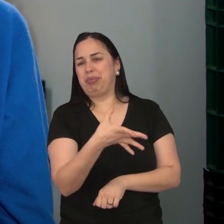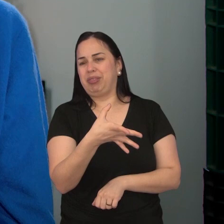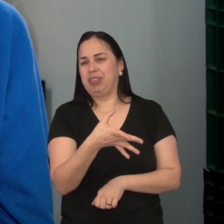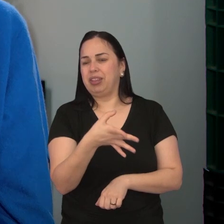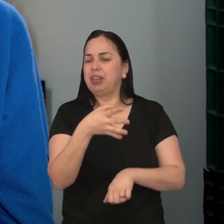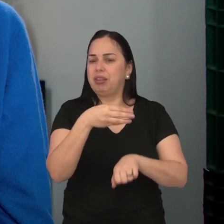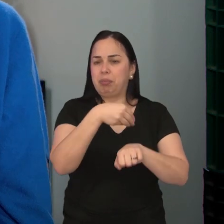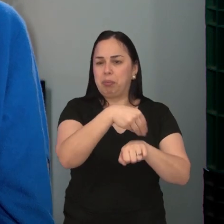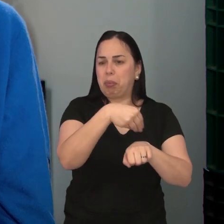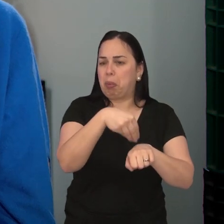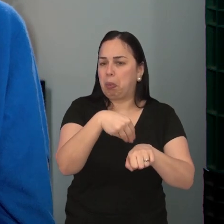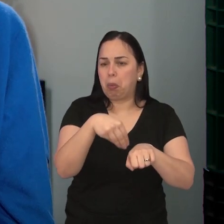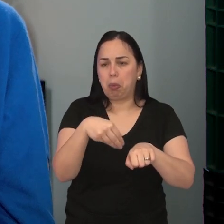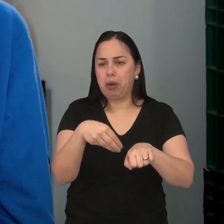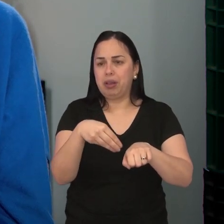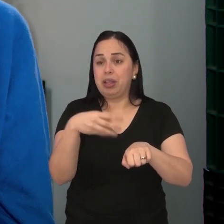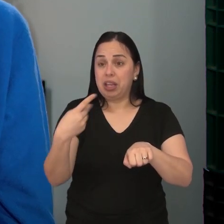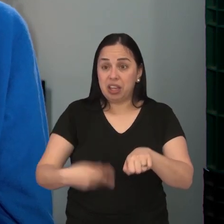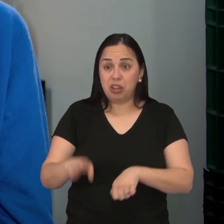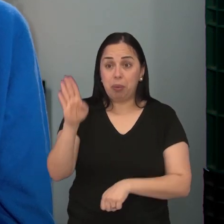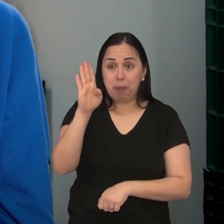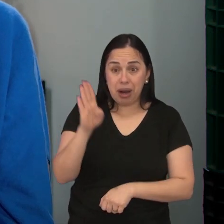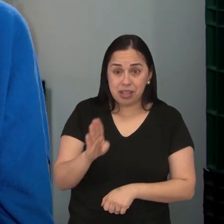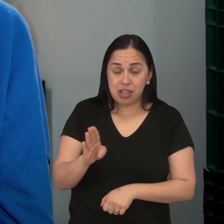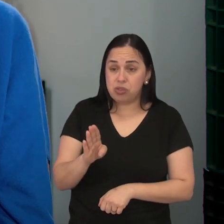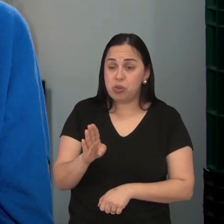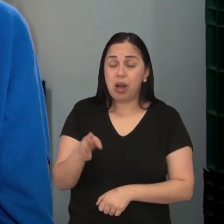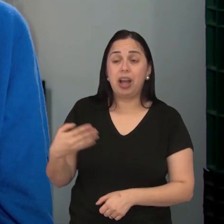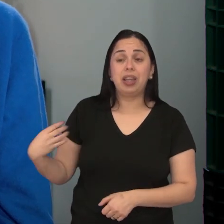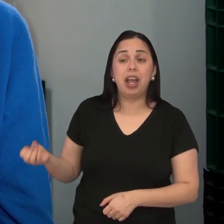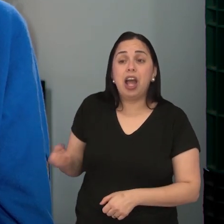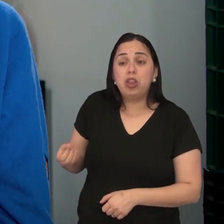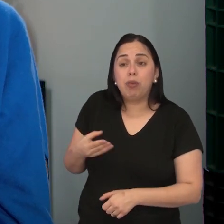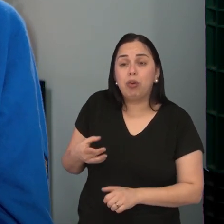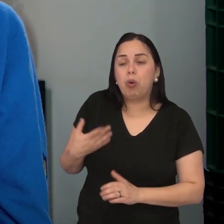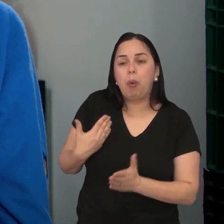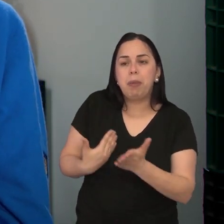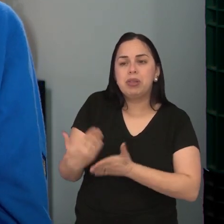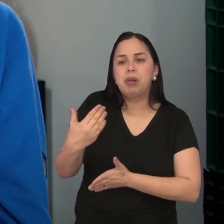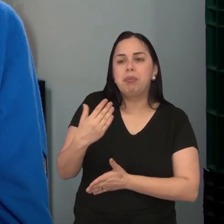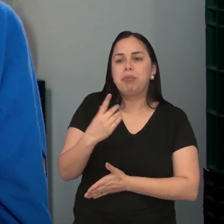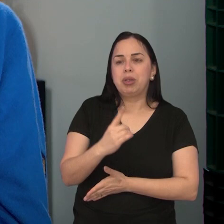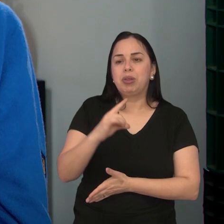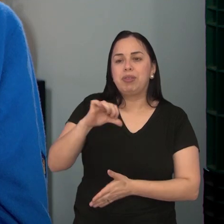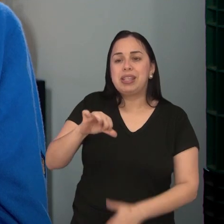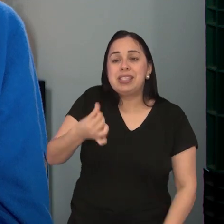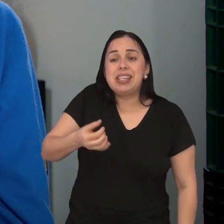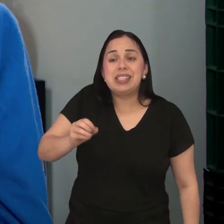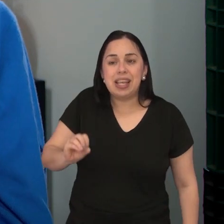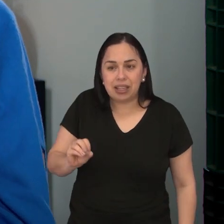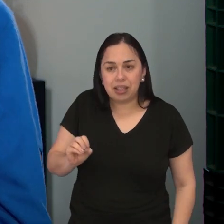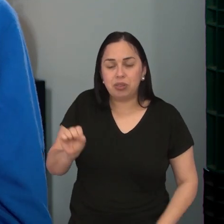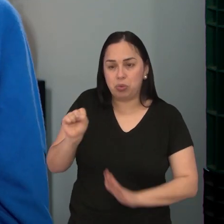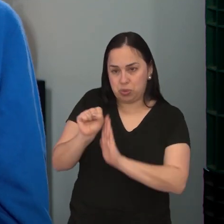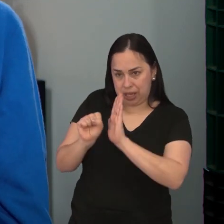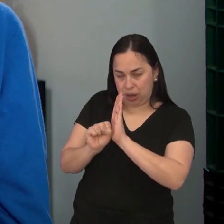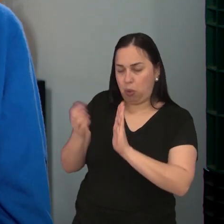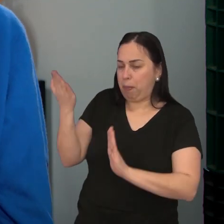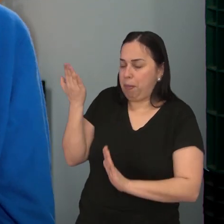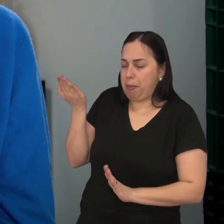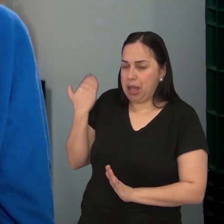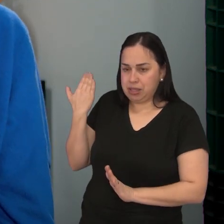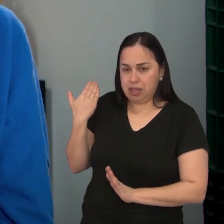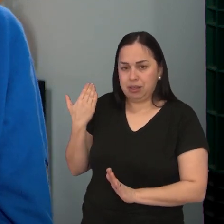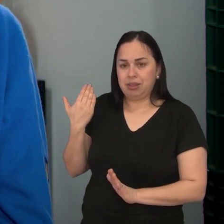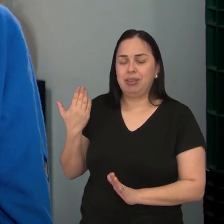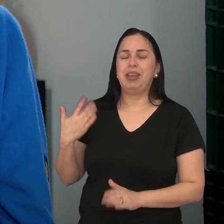passa, nunca se teve isso no Brasil. E no Brasil a arqueologia é muito recente, começa na década de 60 do século passado, do século que eu fiz